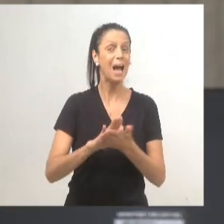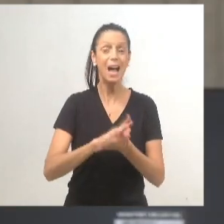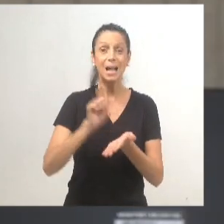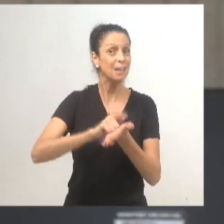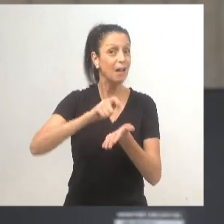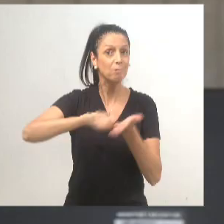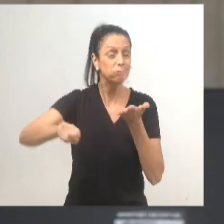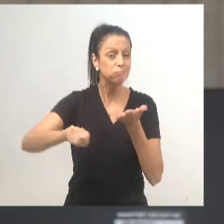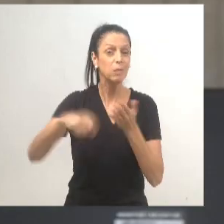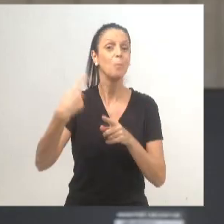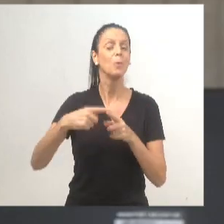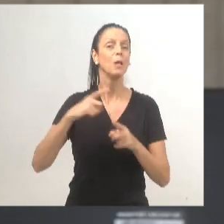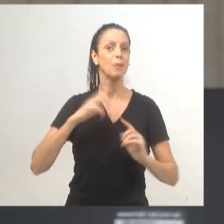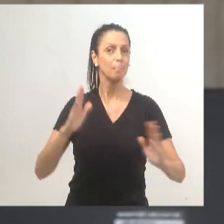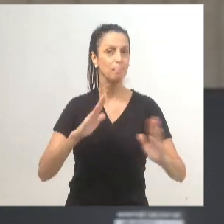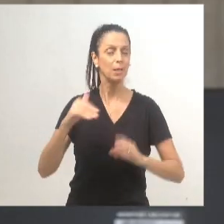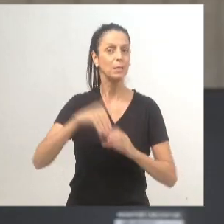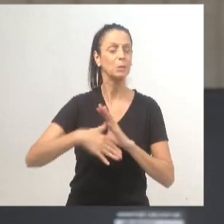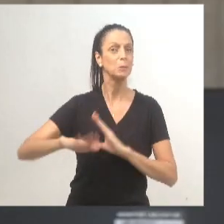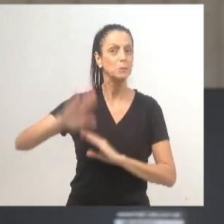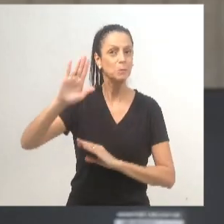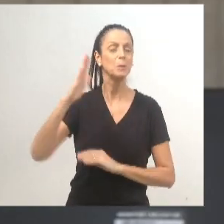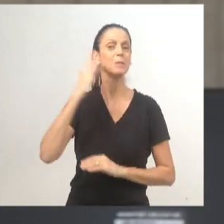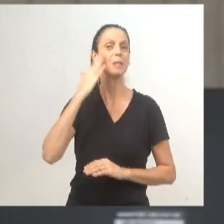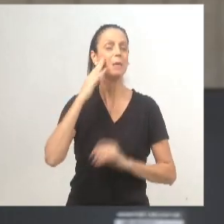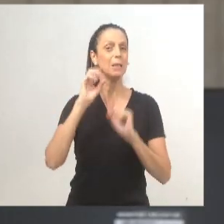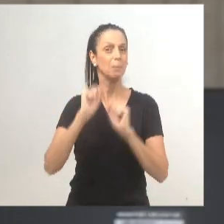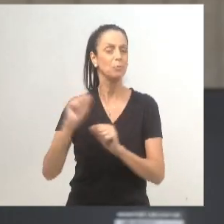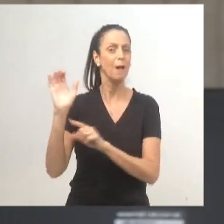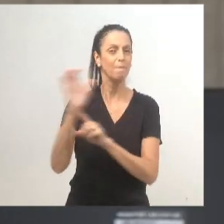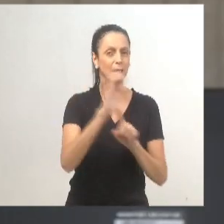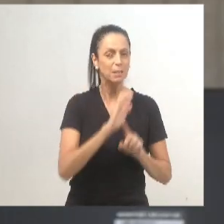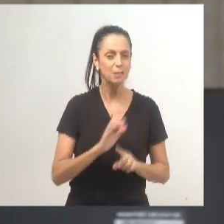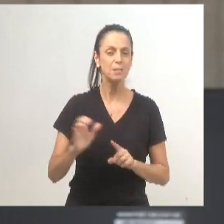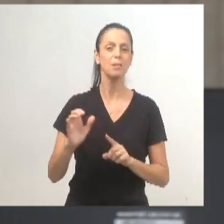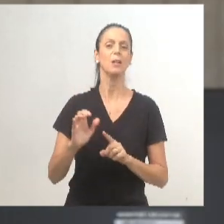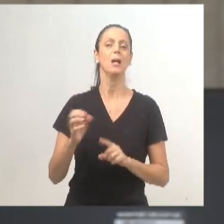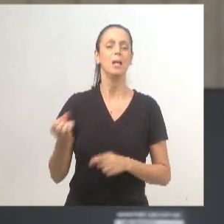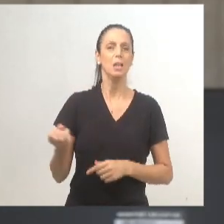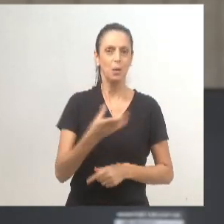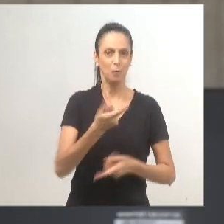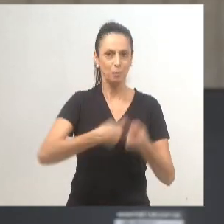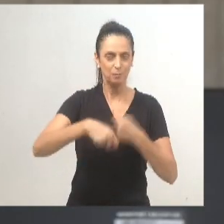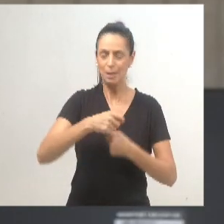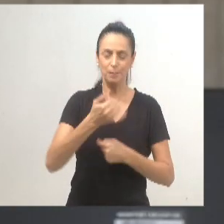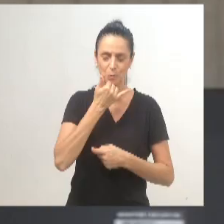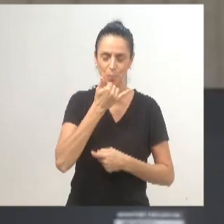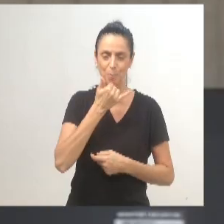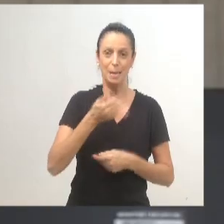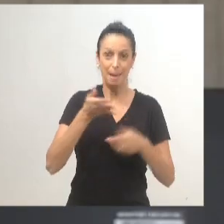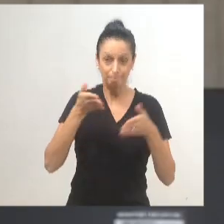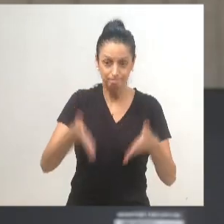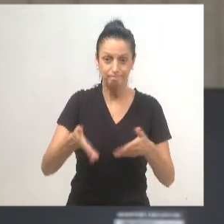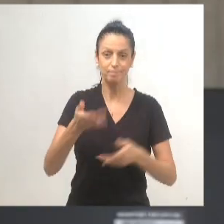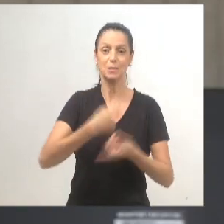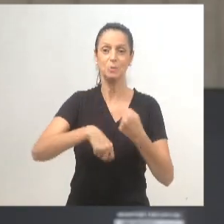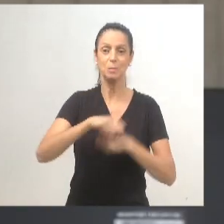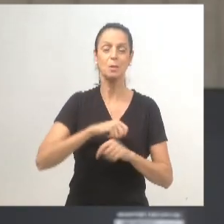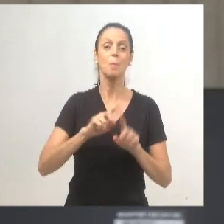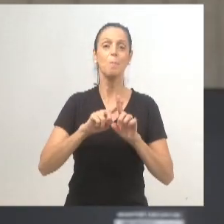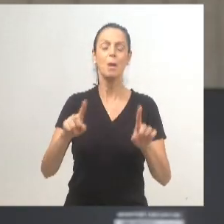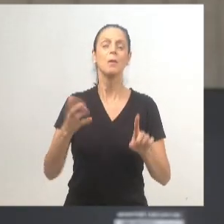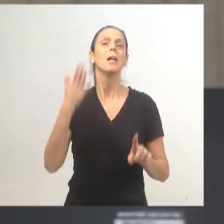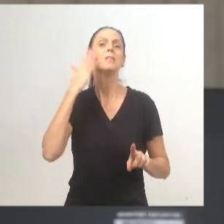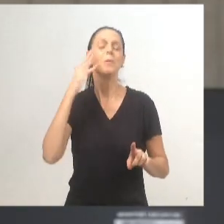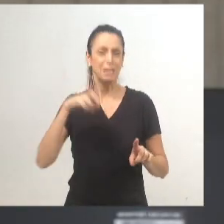naquele momento, porque tinha a eleição e sabia que isso daria um revés muito grande na atual administração, ficou por isso mesmo. Então eu quero saber se de fato ele tem